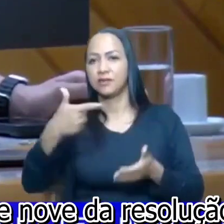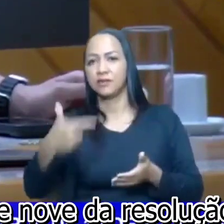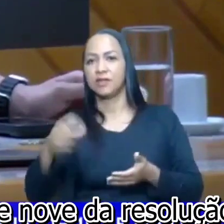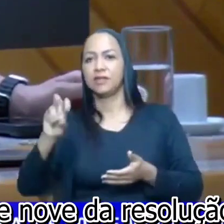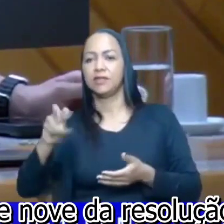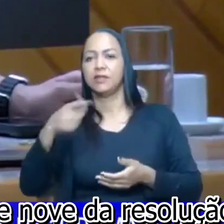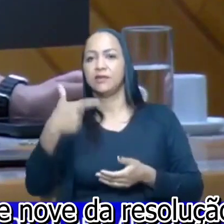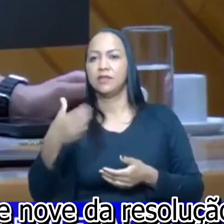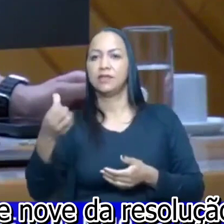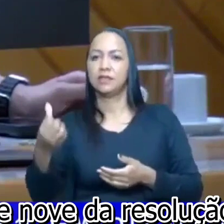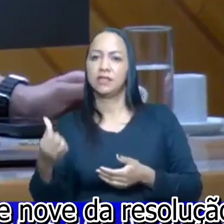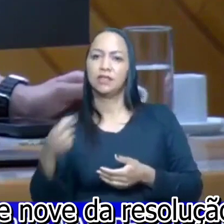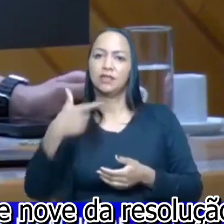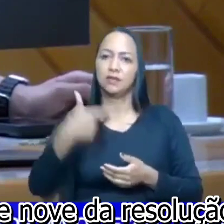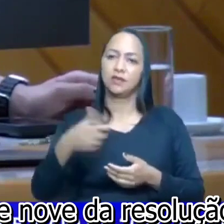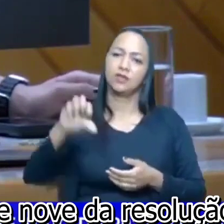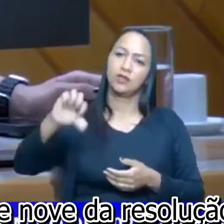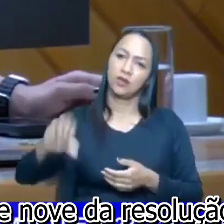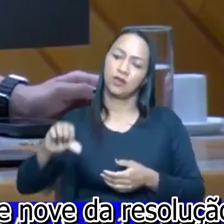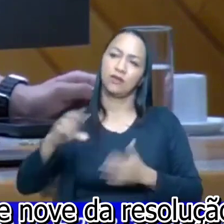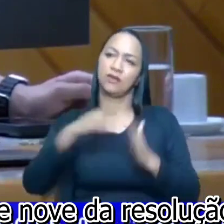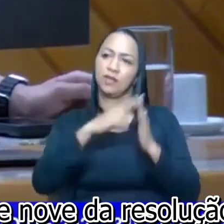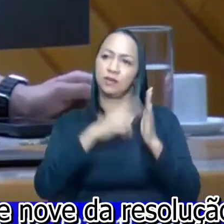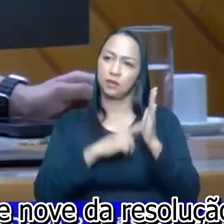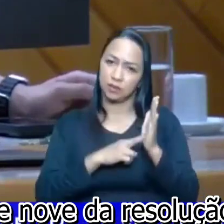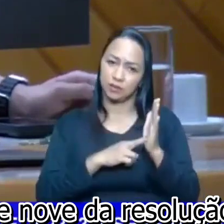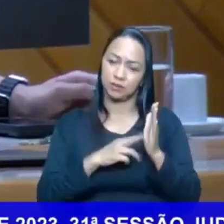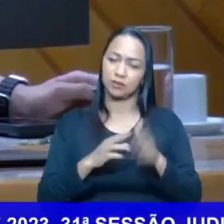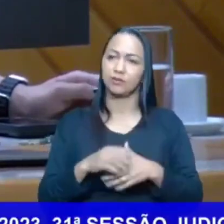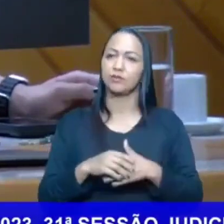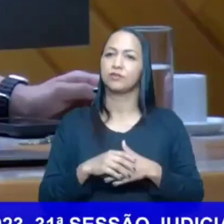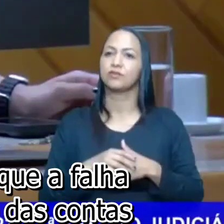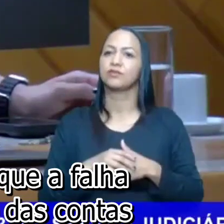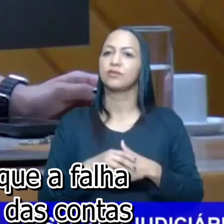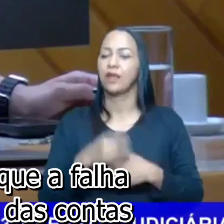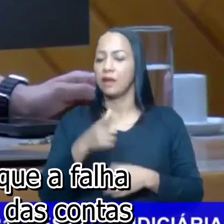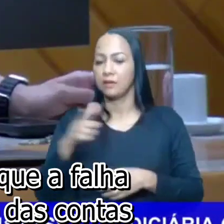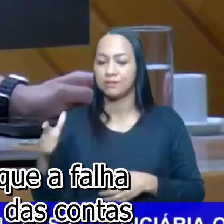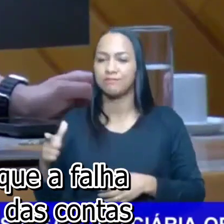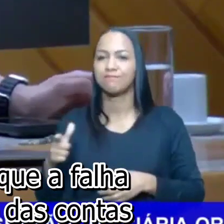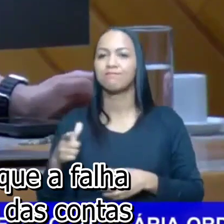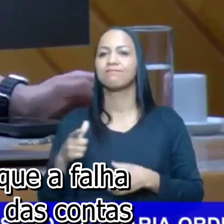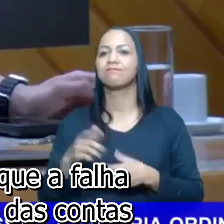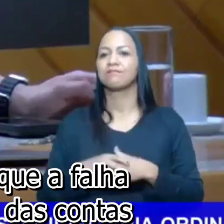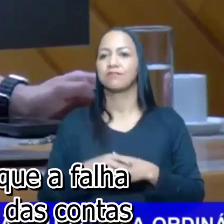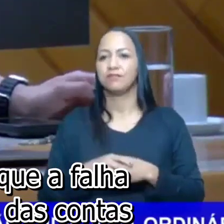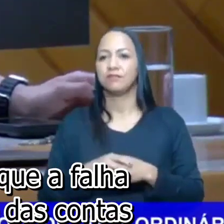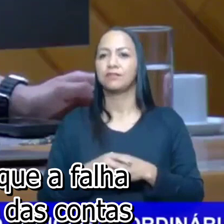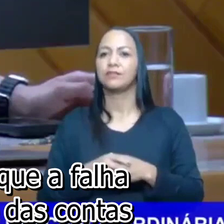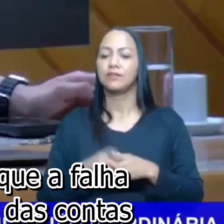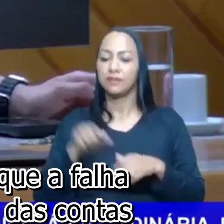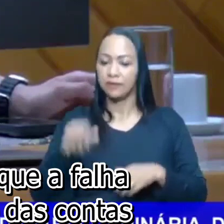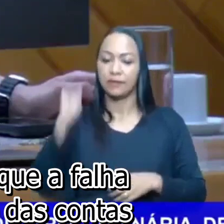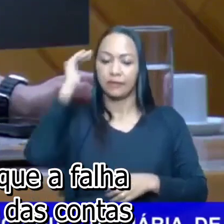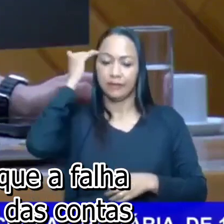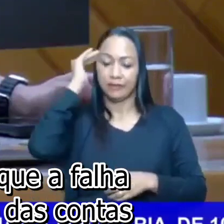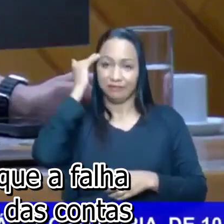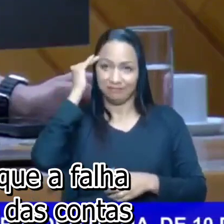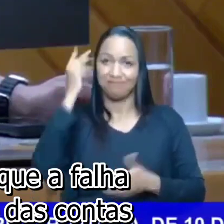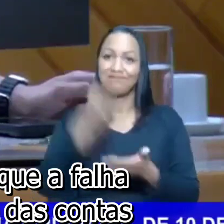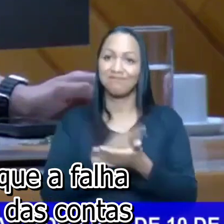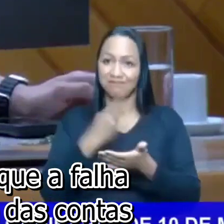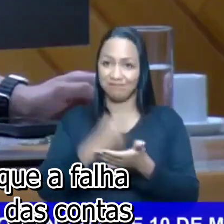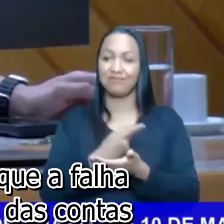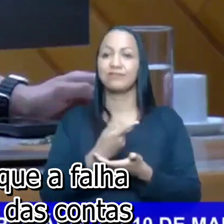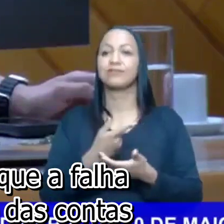26, 29 da resolução. Não obstante, o entendimento dessa Corte é de que a falha tem